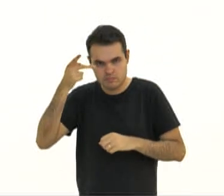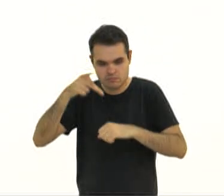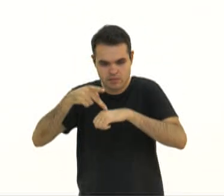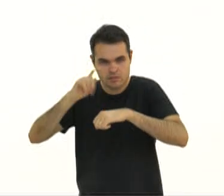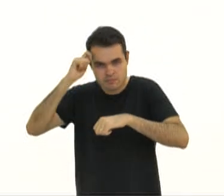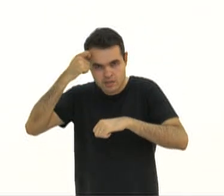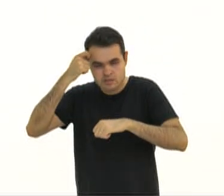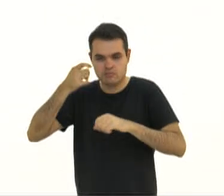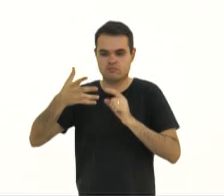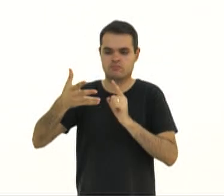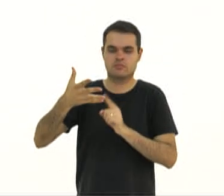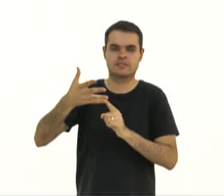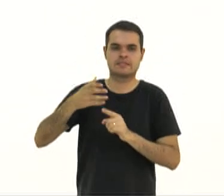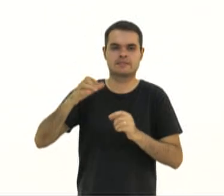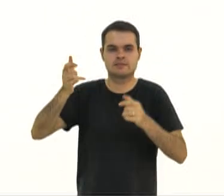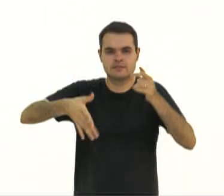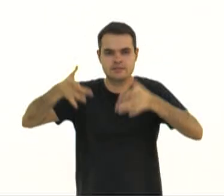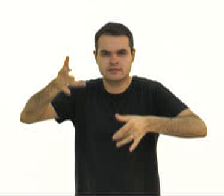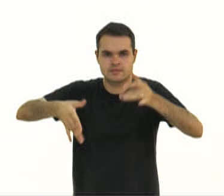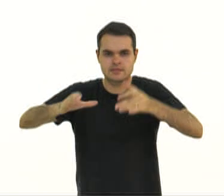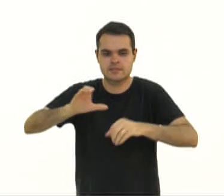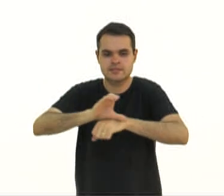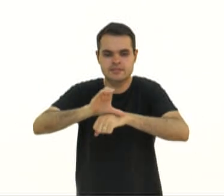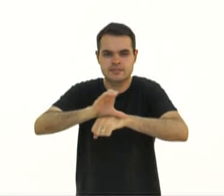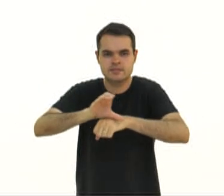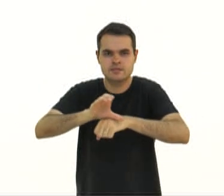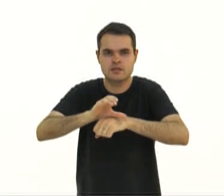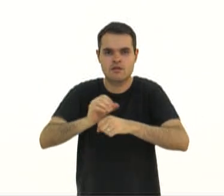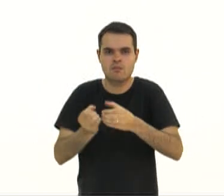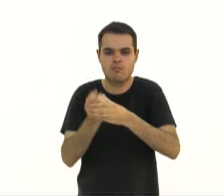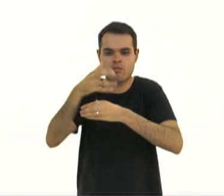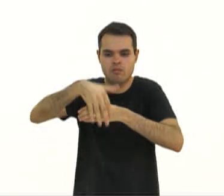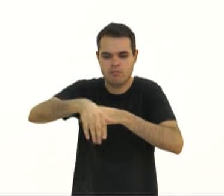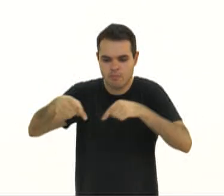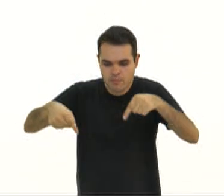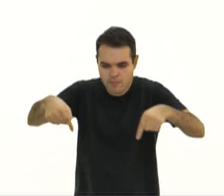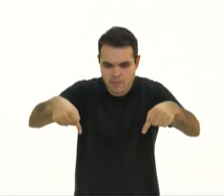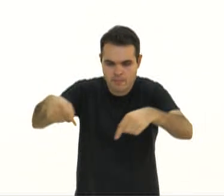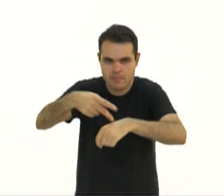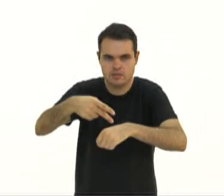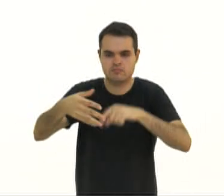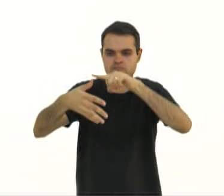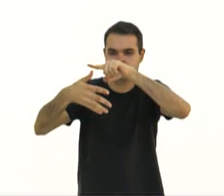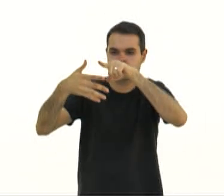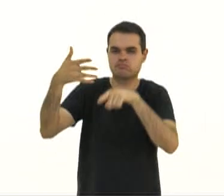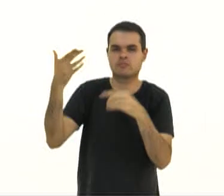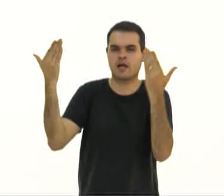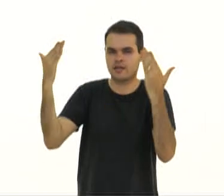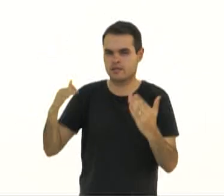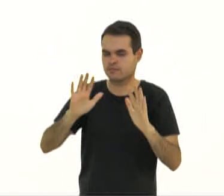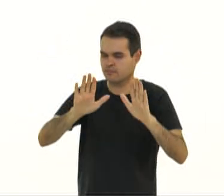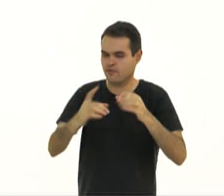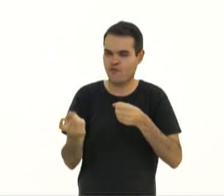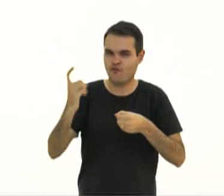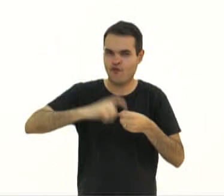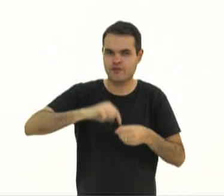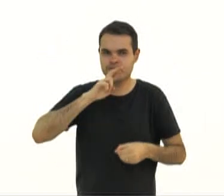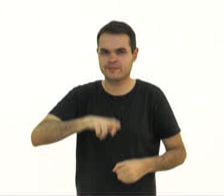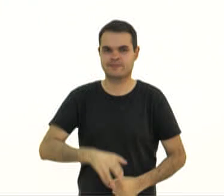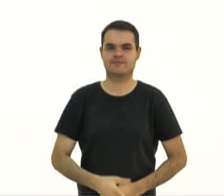e cinzas vulcânicas. Eu vou dar um tempo para vocês poderem pensar, analisa a figurinha e daqui a pouco a gente volta para